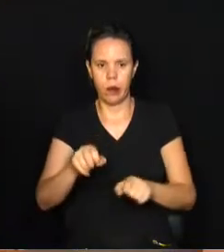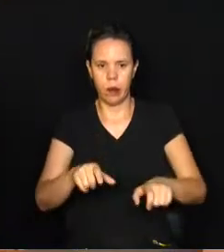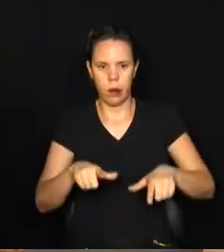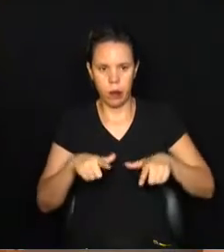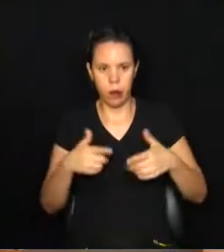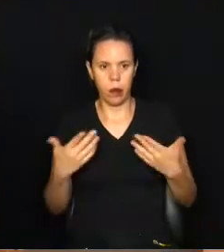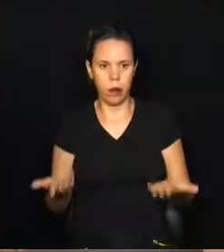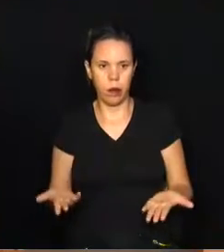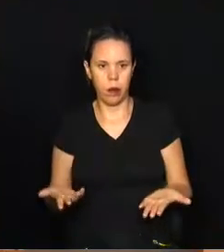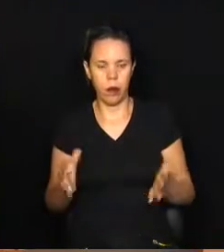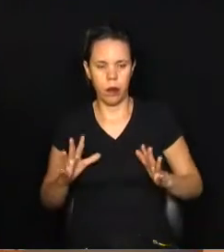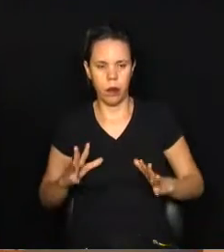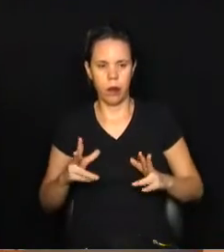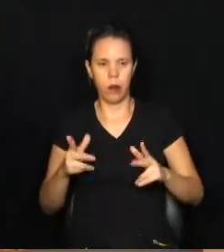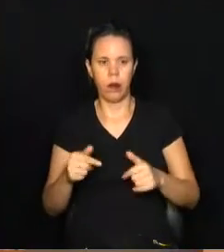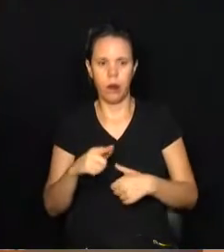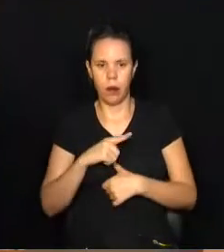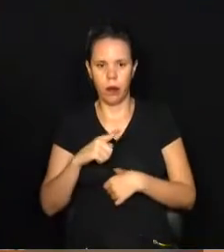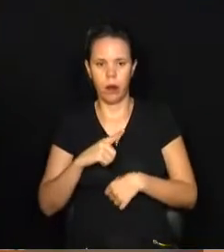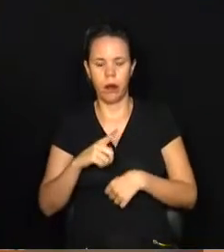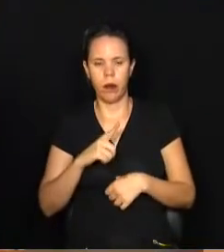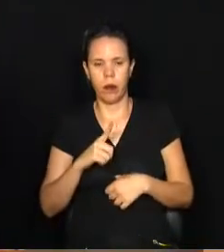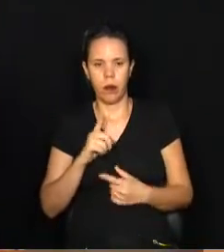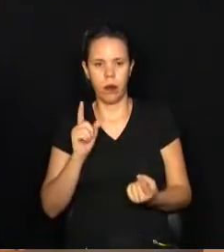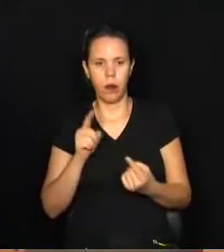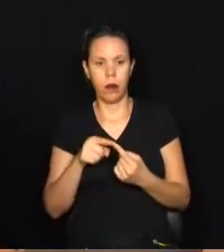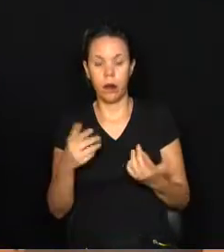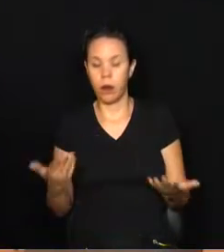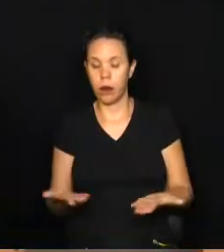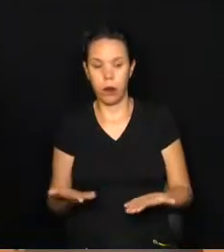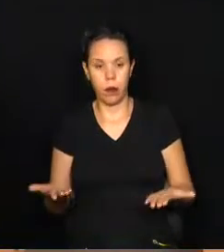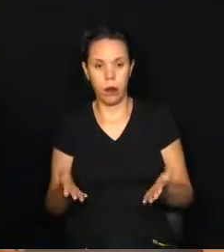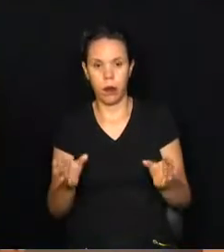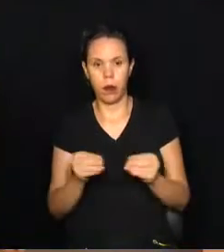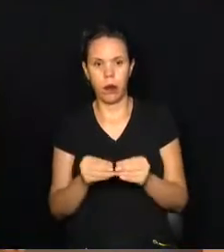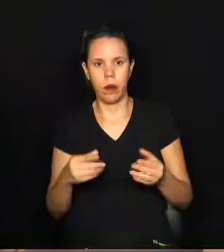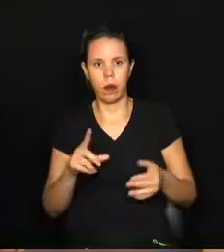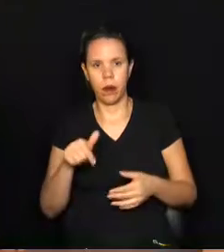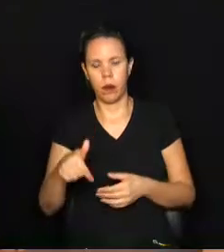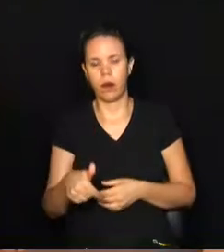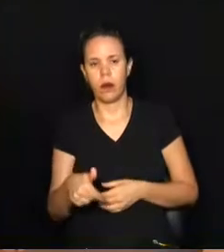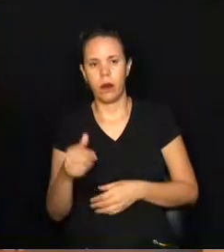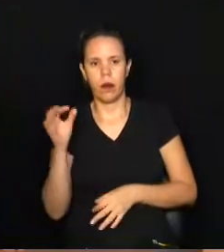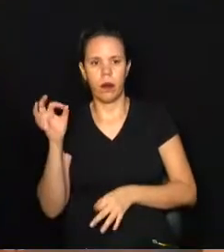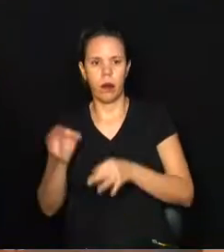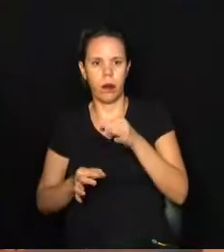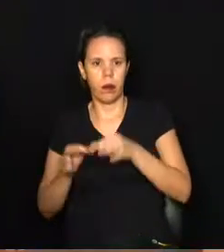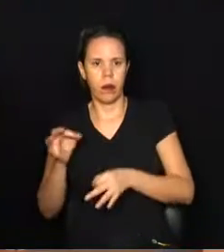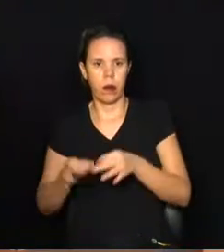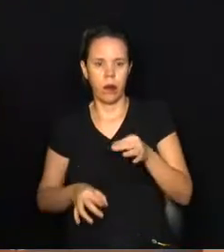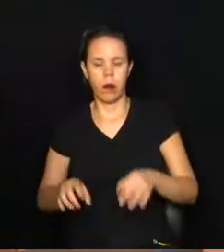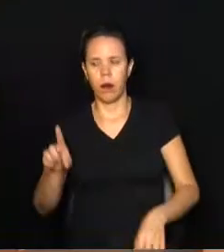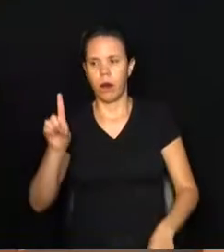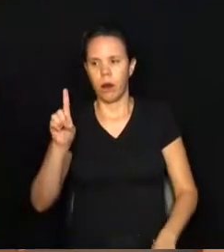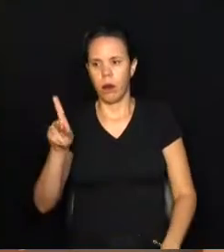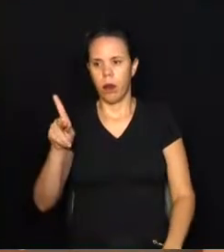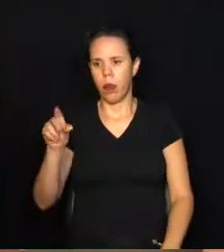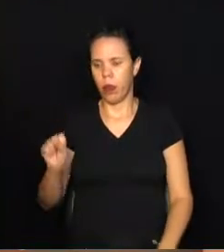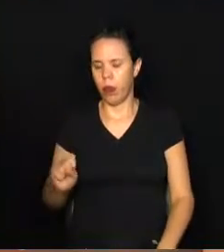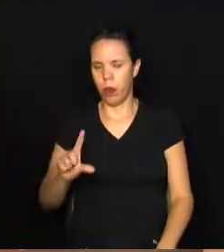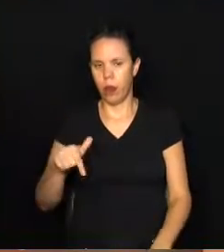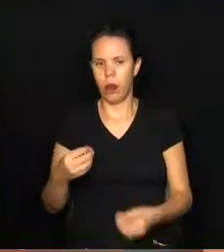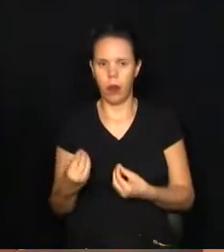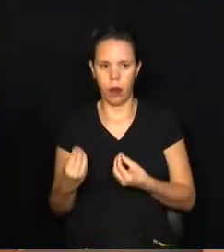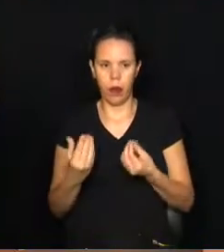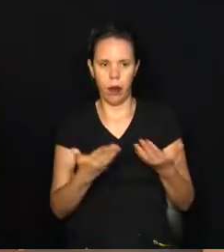seja, tudo tem um direcionamento. E agora, por fim, depois do julgamento da ADPF, foi mandado